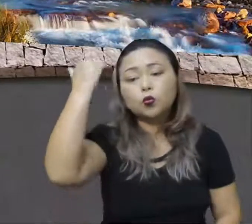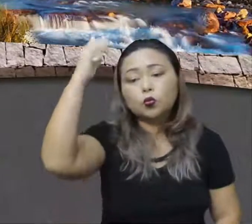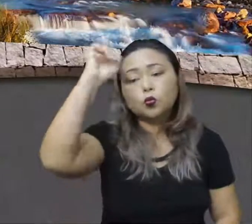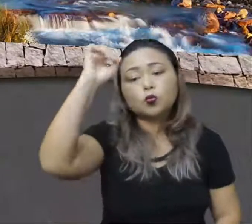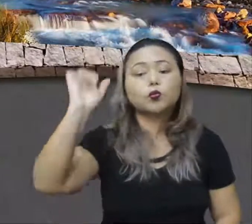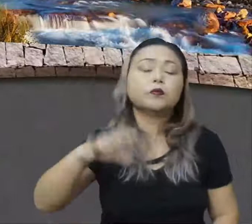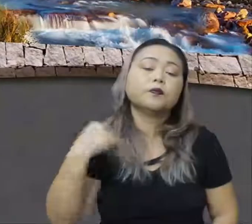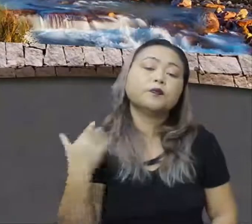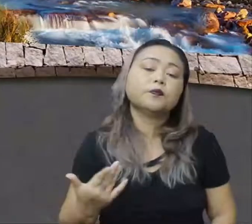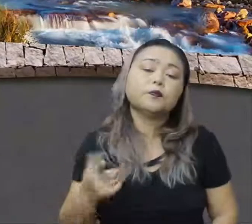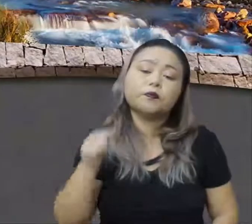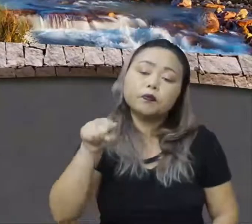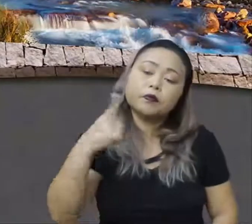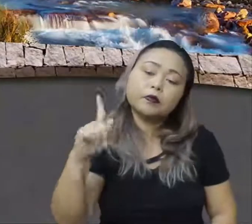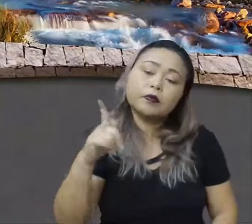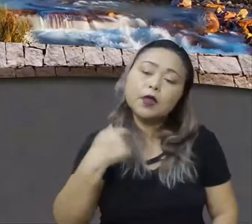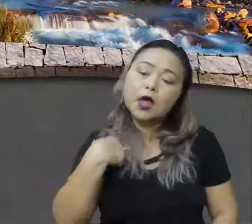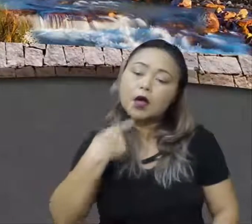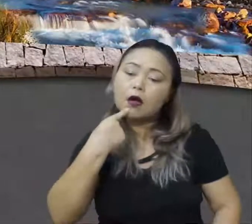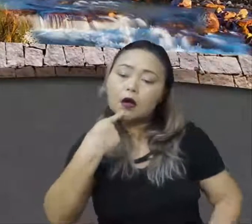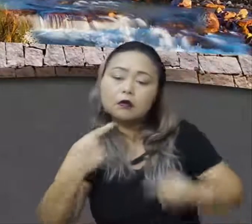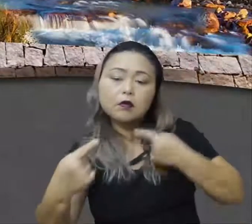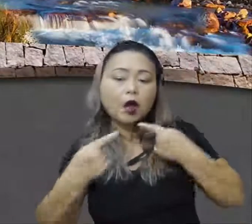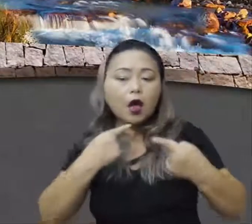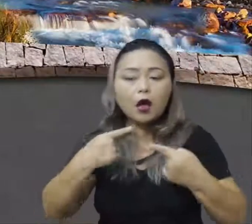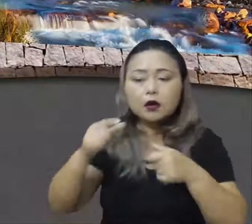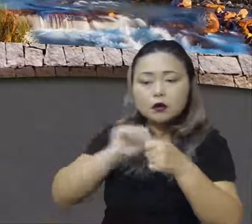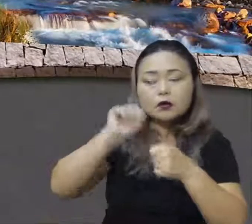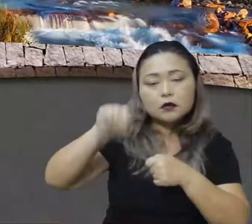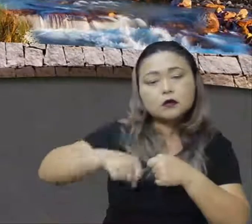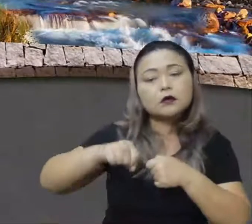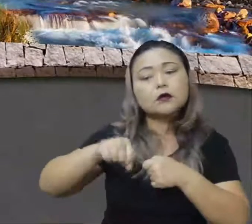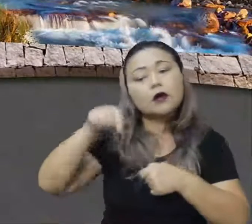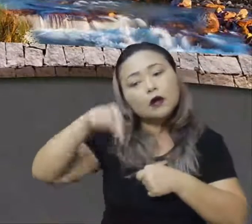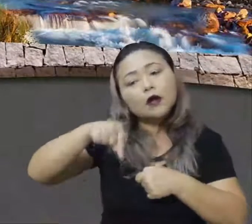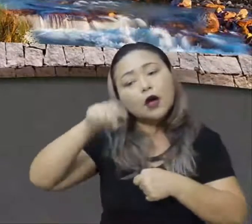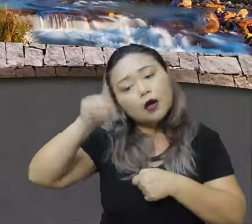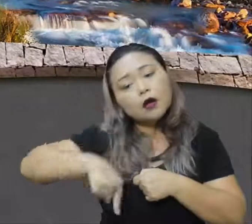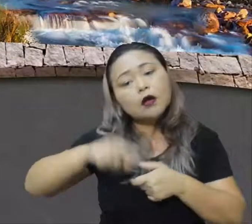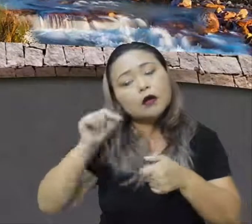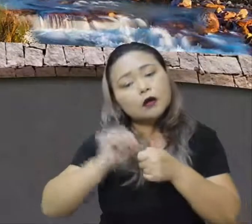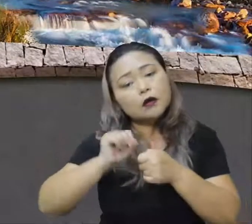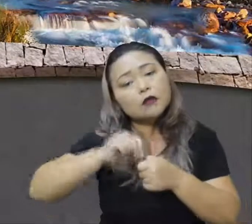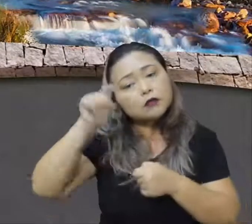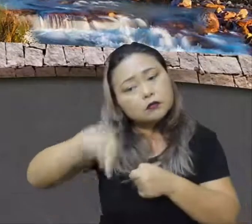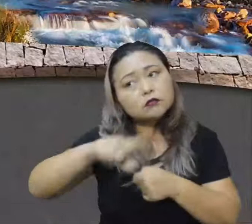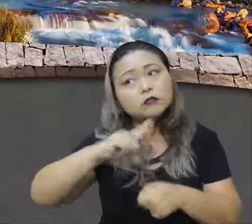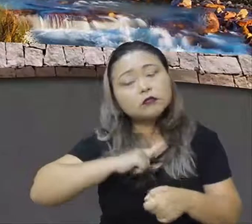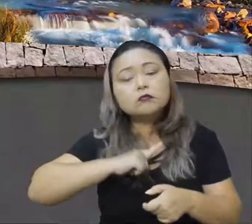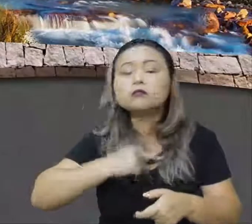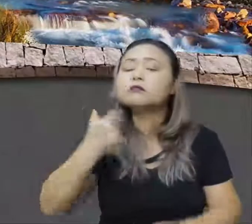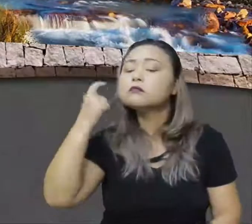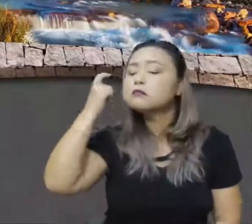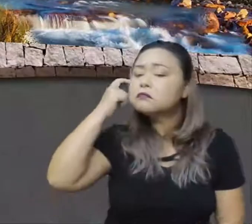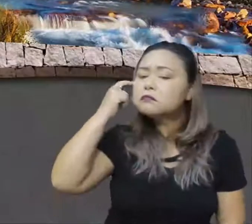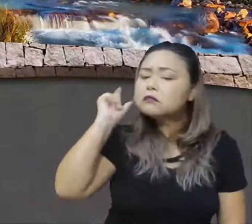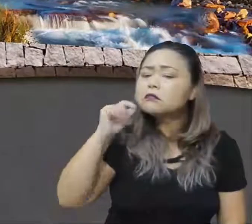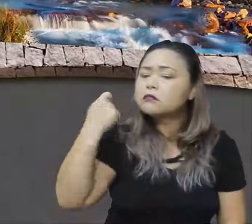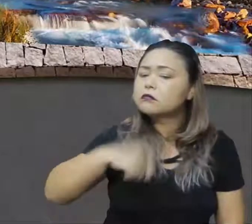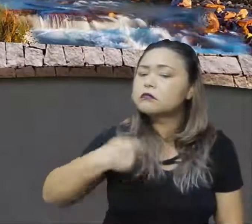Então, essa geografia crítica que a gente aborda aqui, é justamente para isso, para fazer você fazer as reflexões